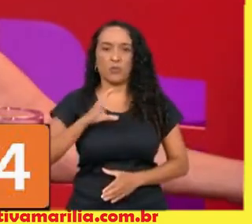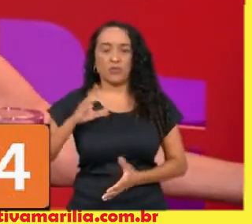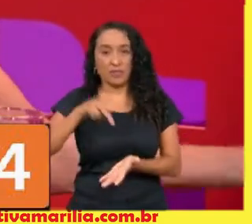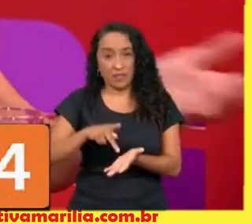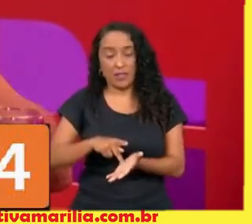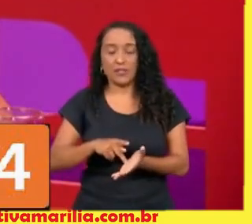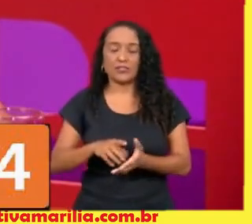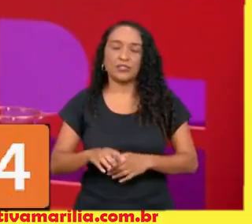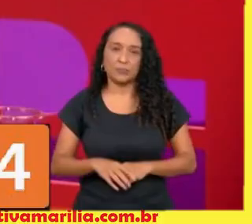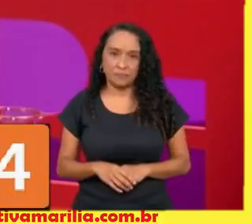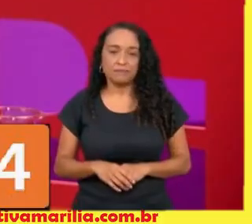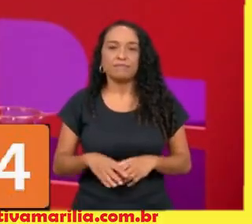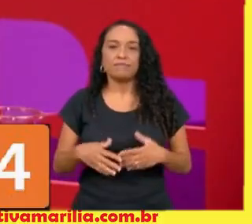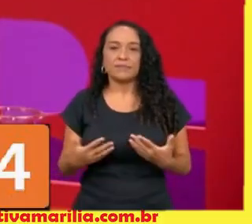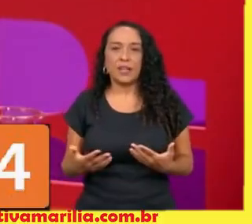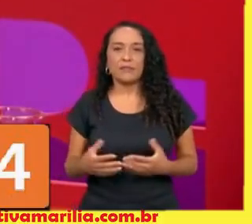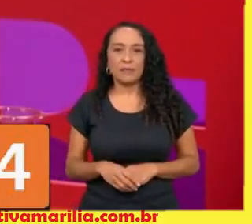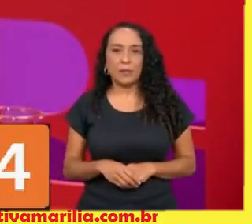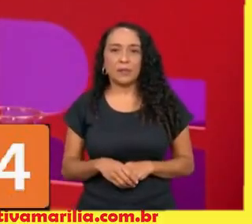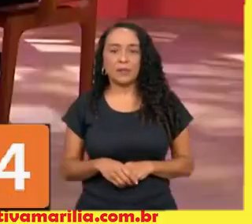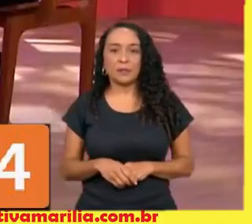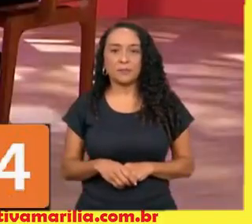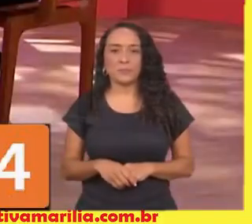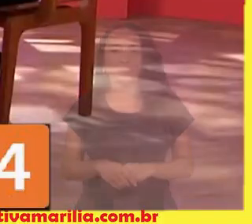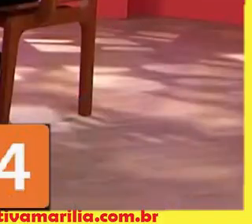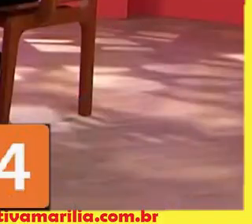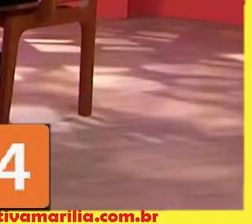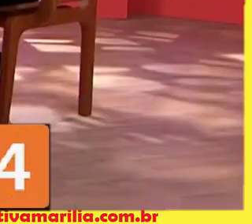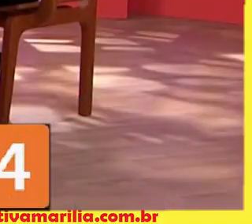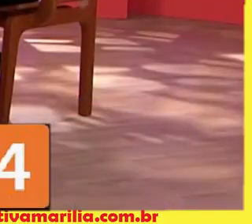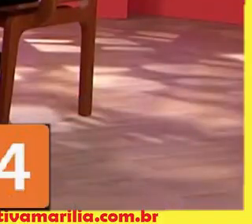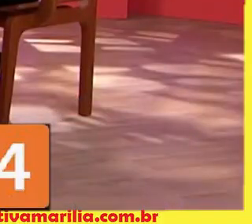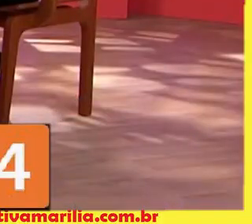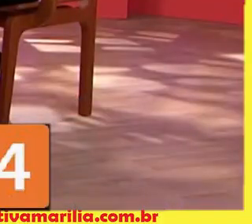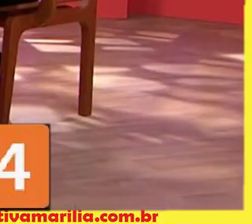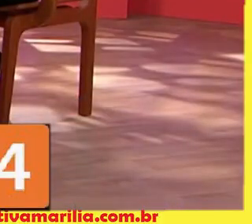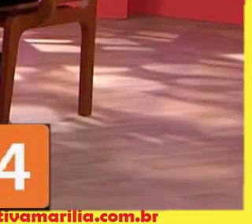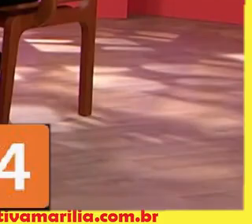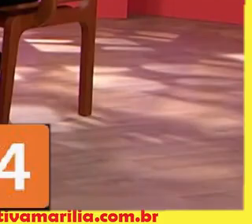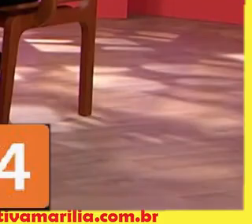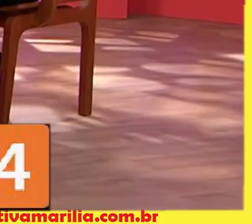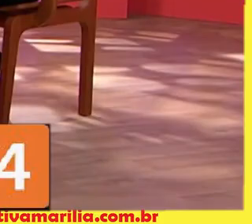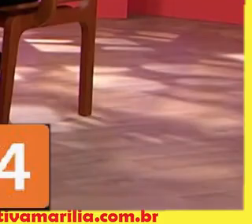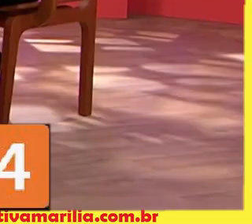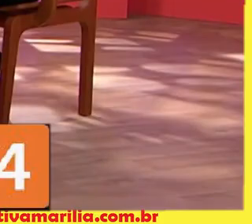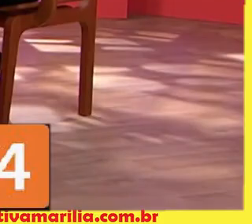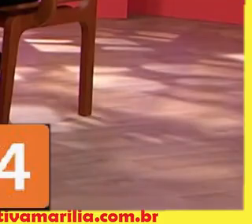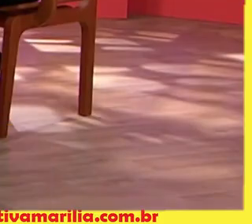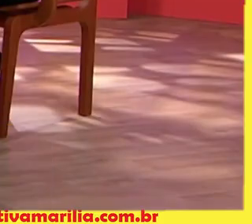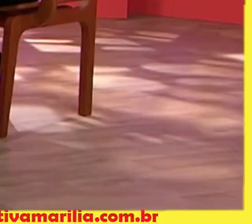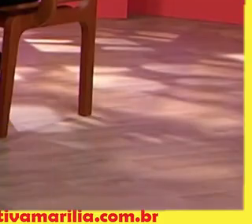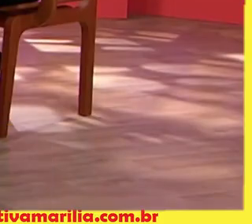já viveram a época e tudo. Mas, agora eu vou falar da minha experiência pessoal, né? Nesses anos, desde